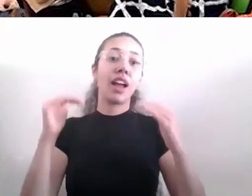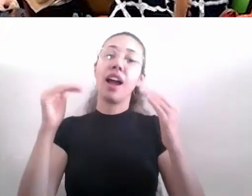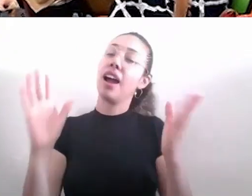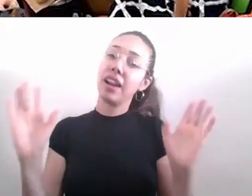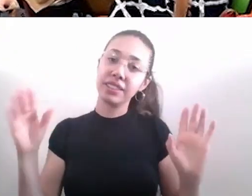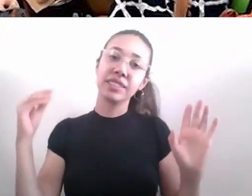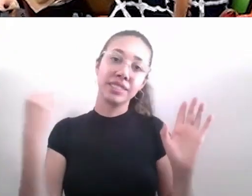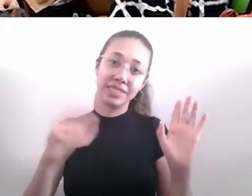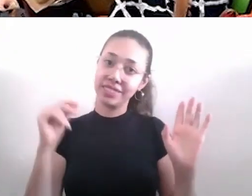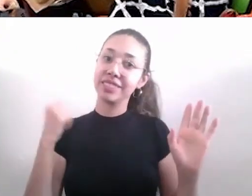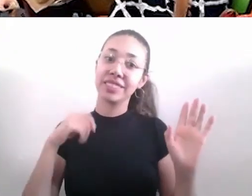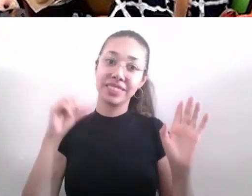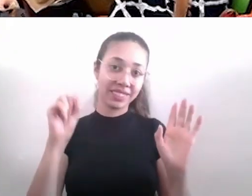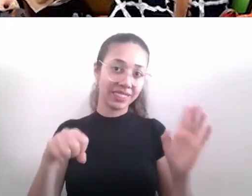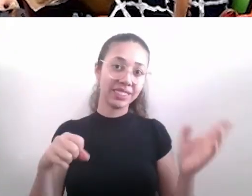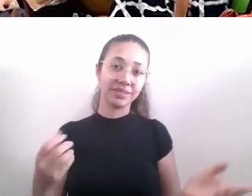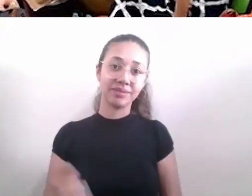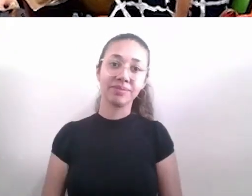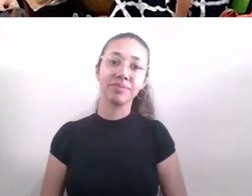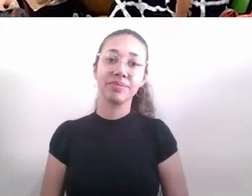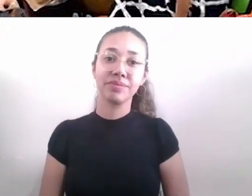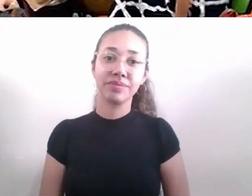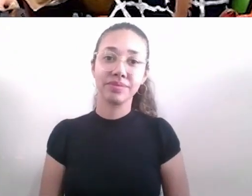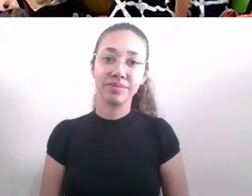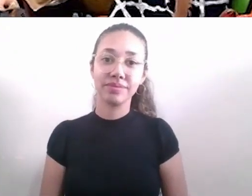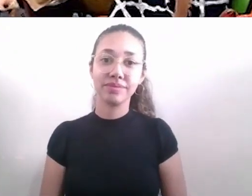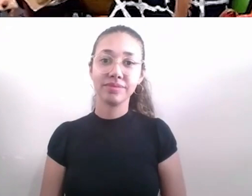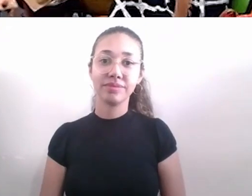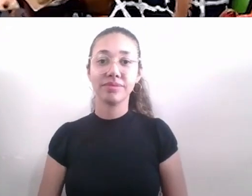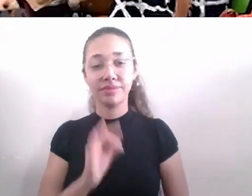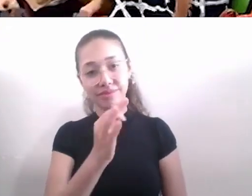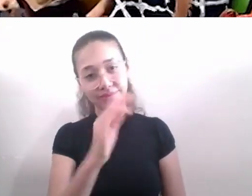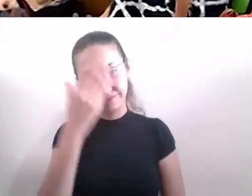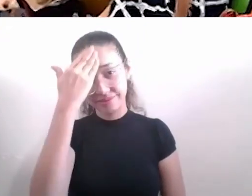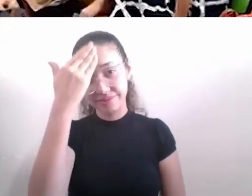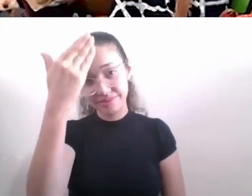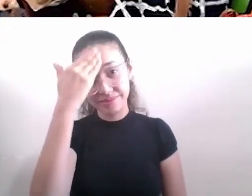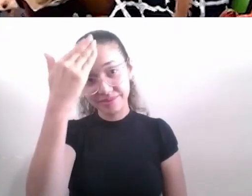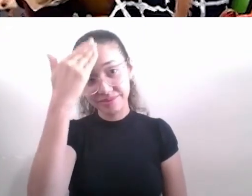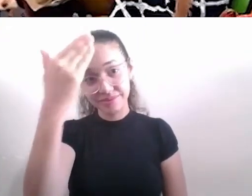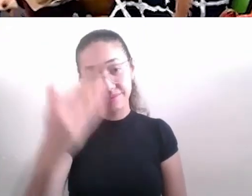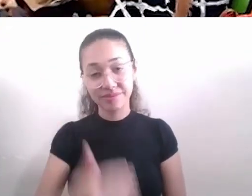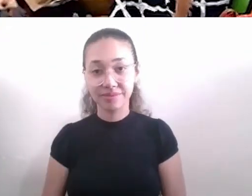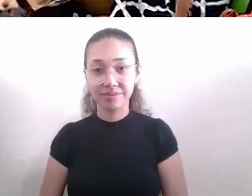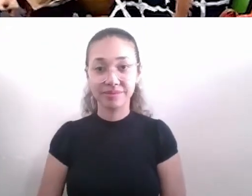e manda ver. Com certeza. Muito obrigada.